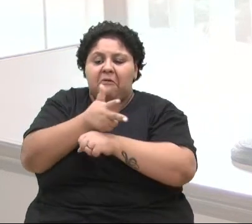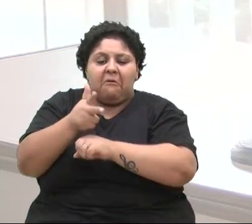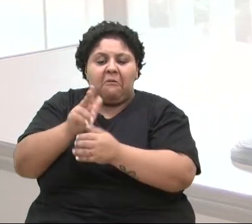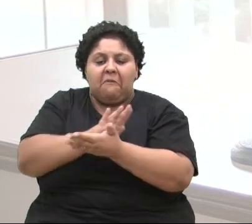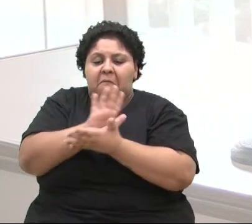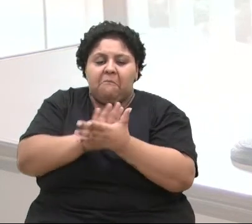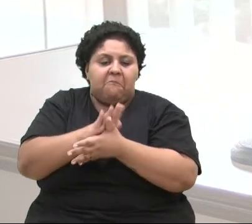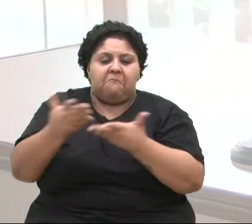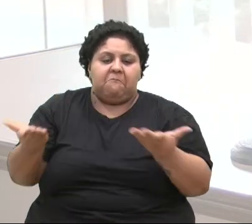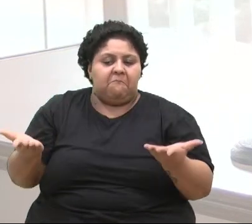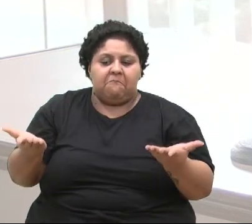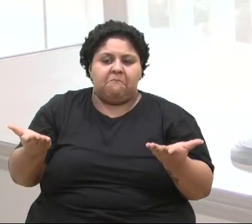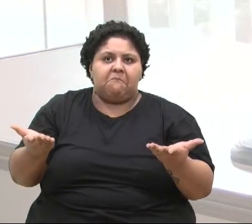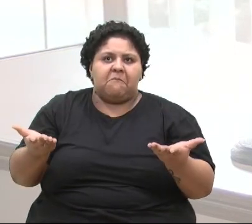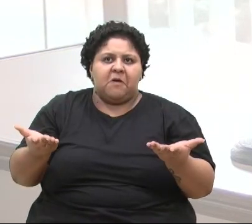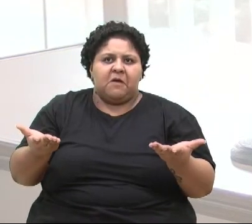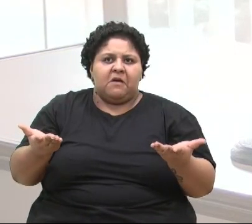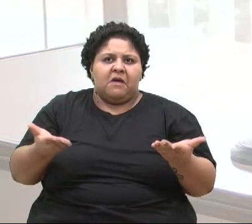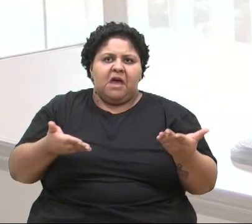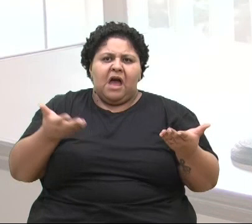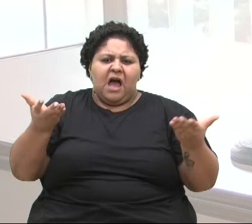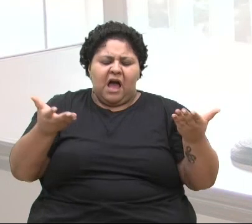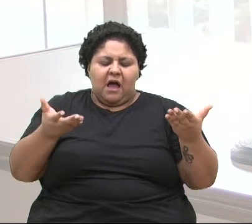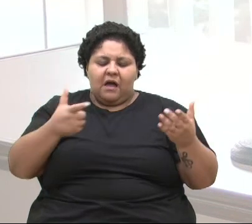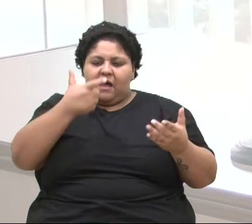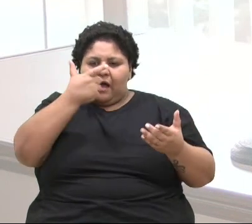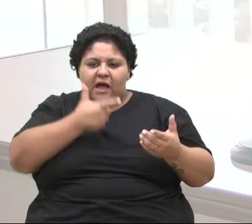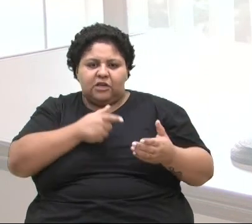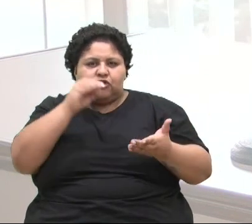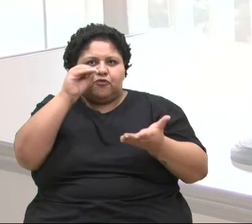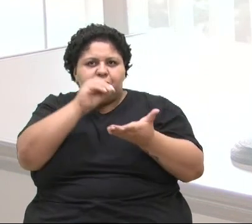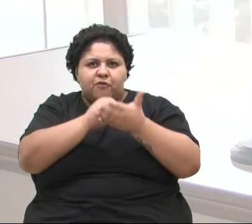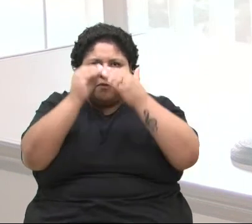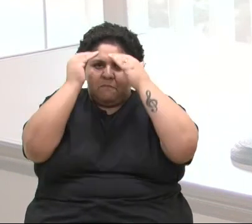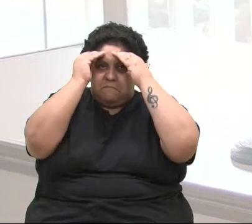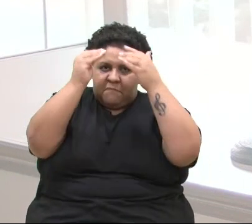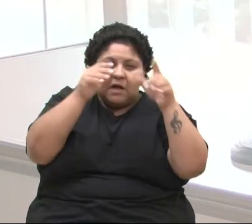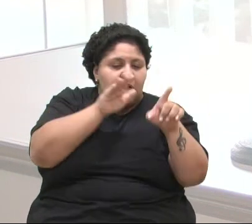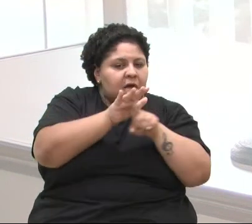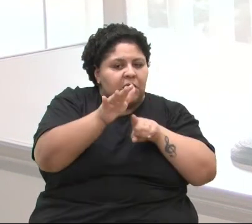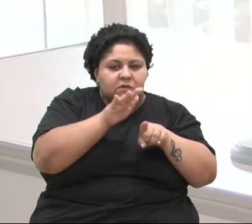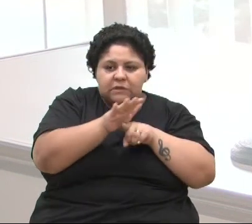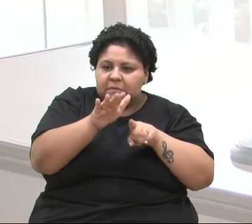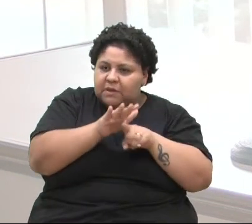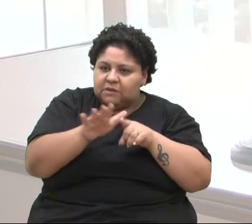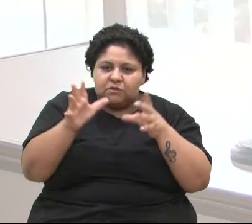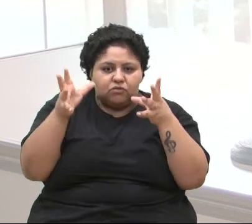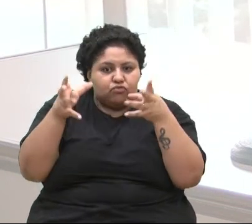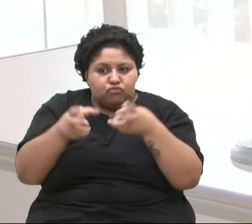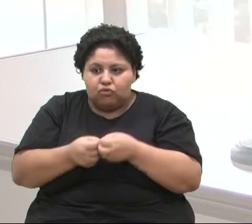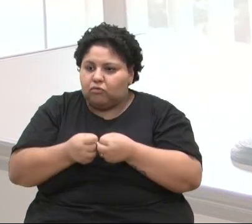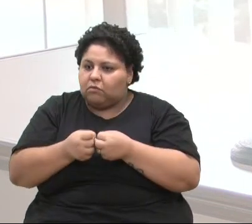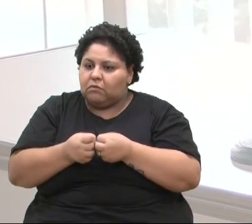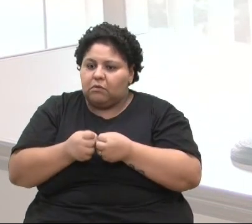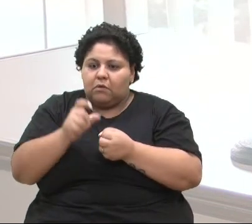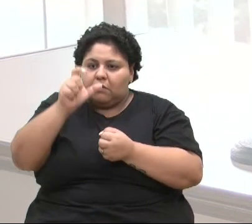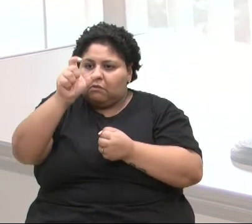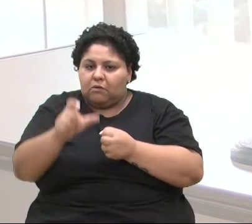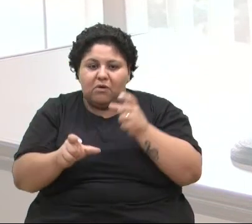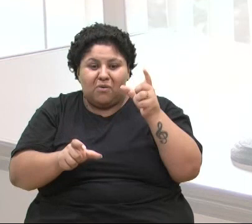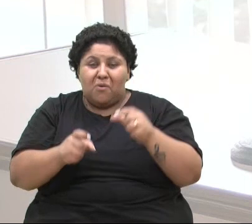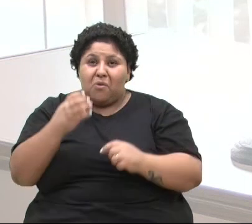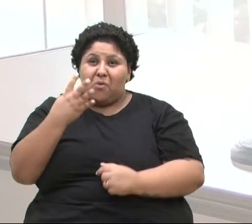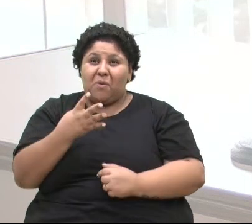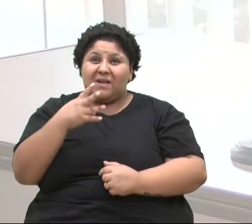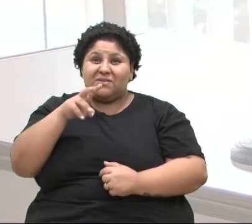até meio desrespeitoso. Mas as demandas todas praticamente vêm que as pessoas ficam 4,